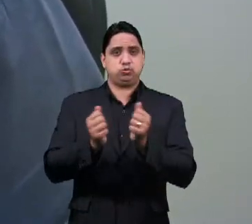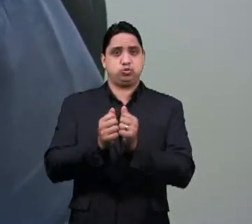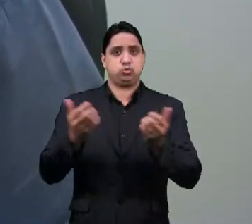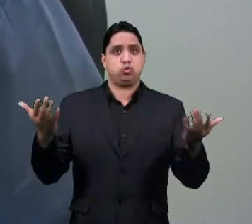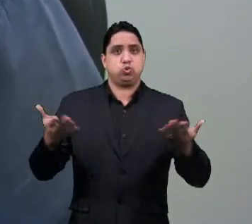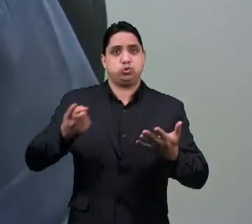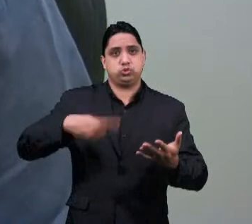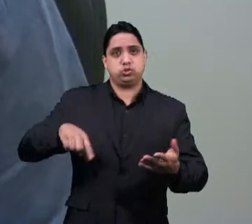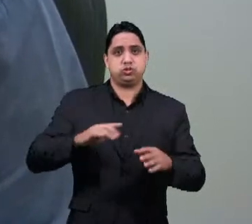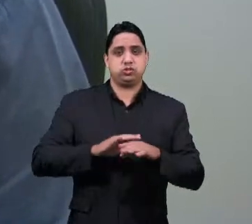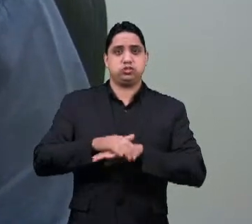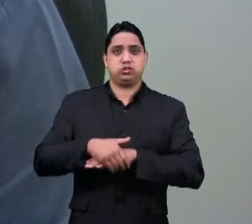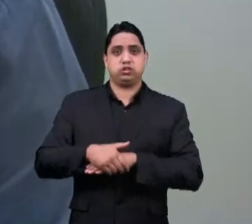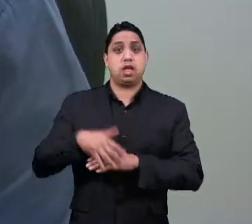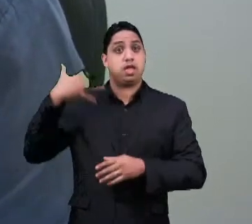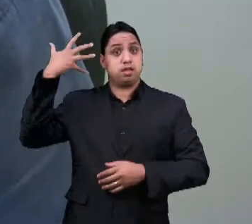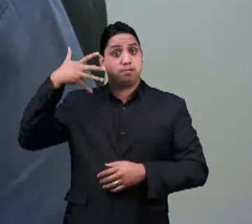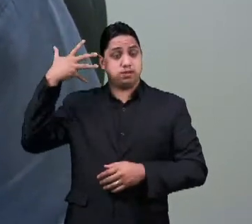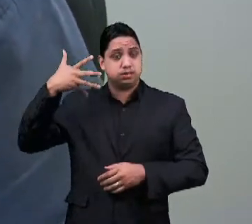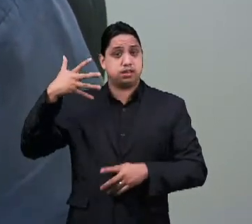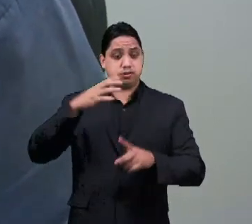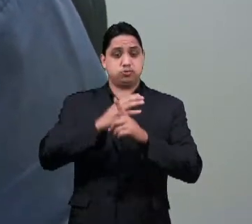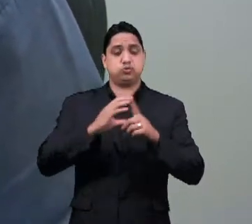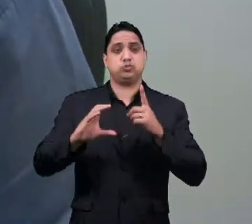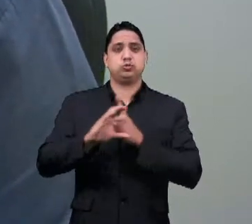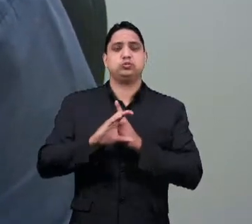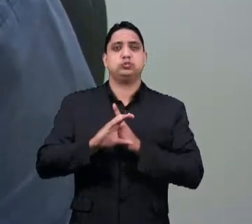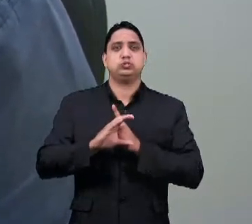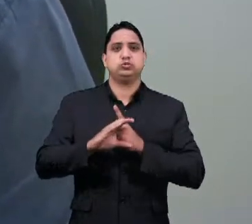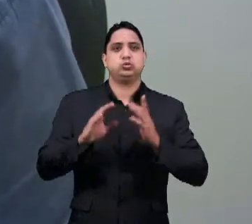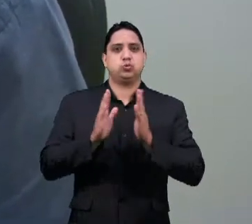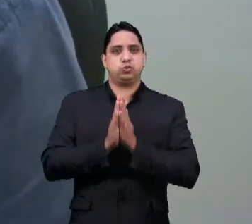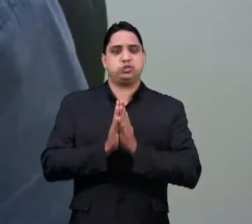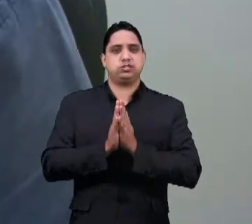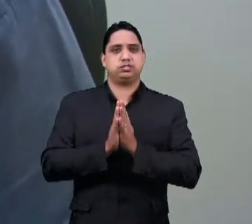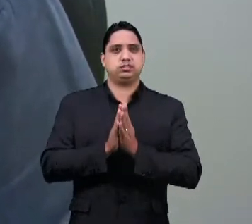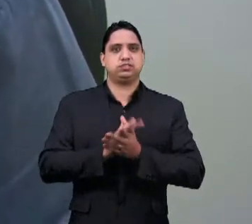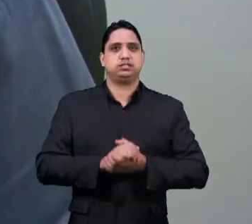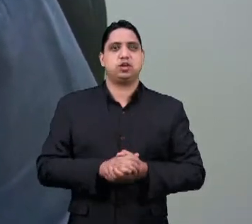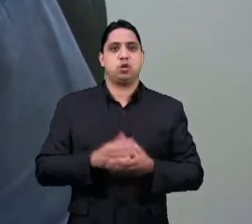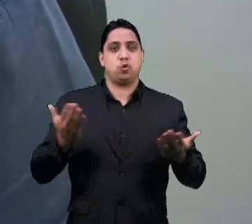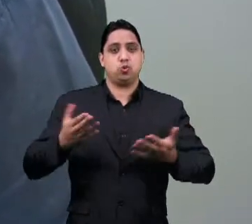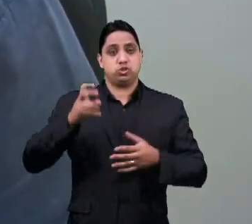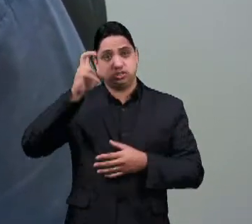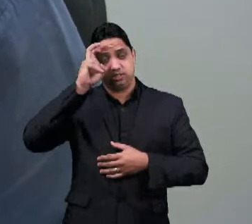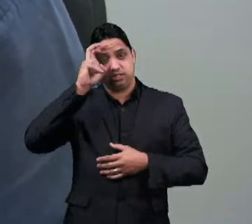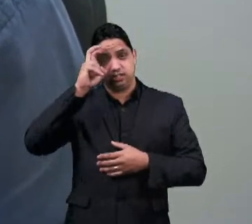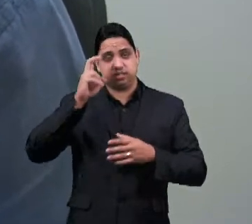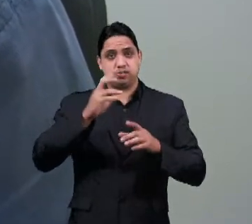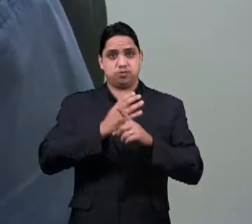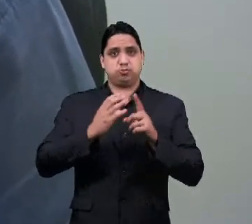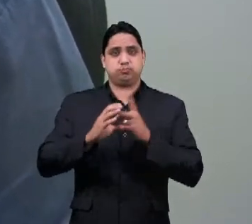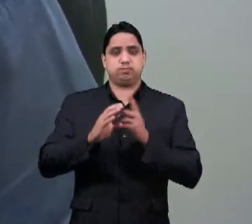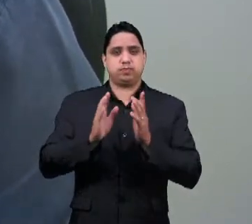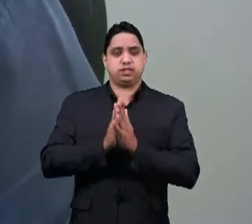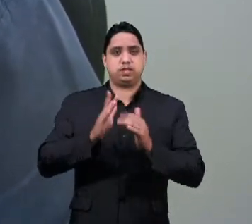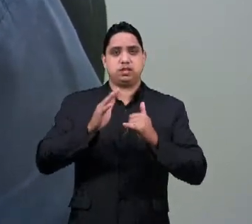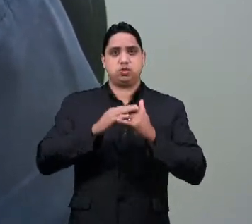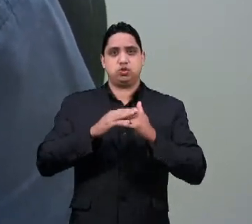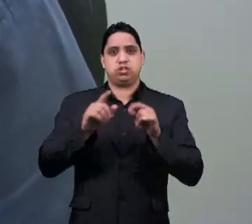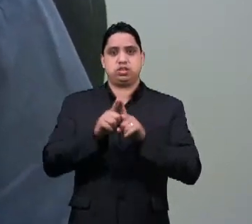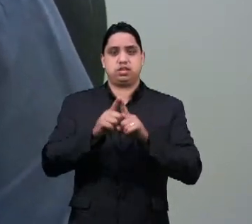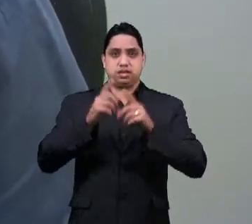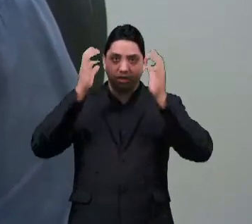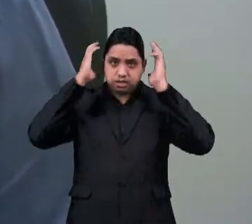irá trazer a mensagem nesse culto de oração. Hoje é quinta-feira, culto de oração, pelo YouTube e também pela Rádio